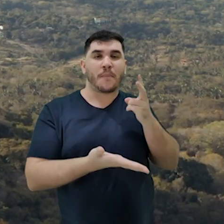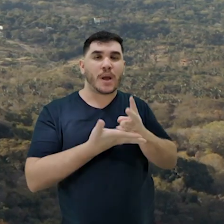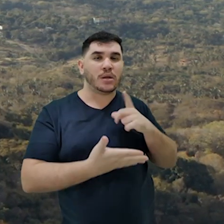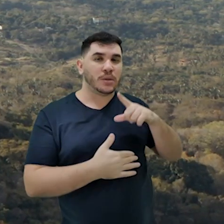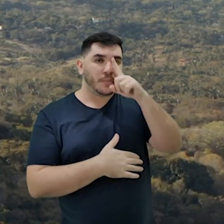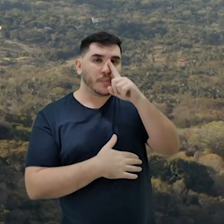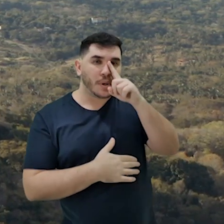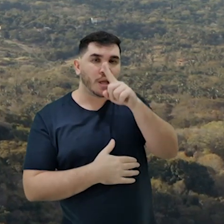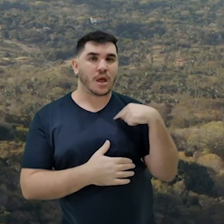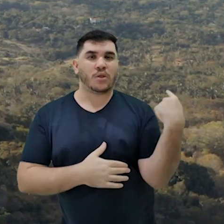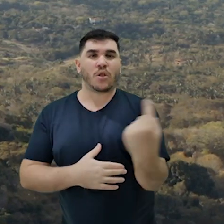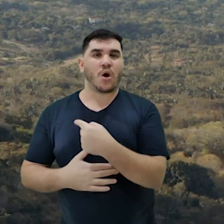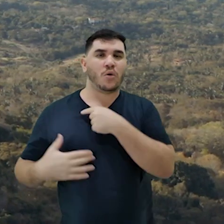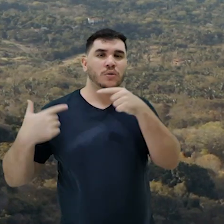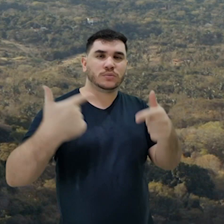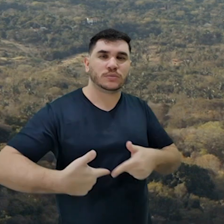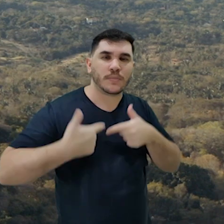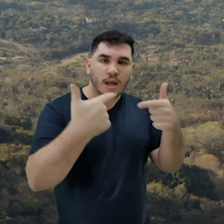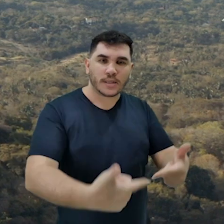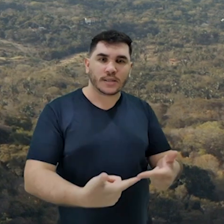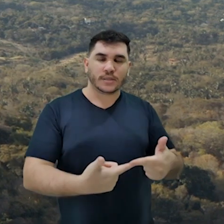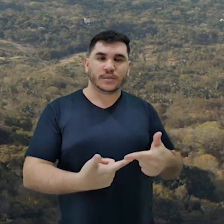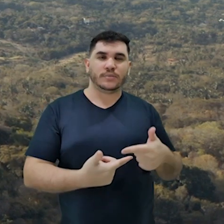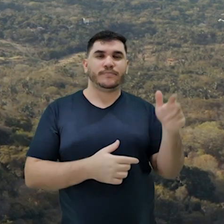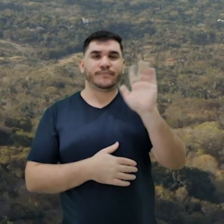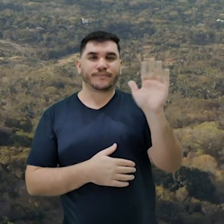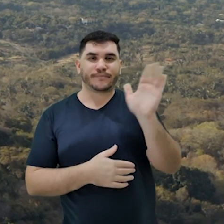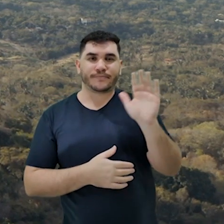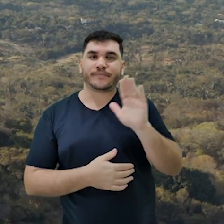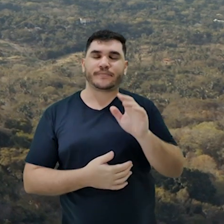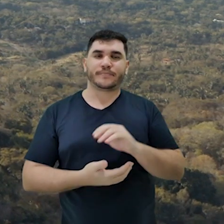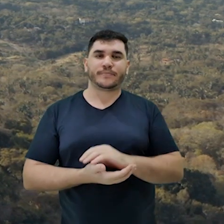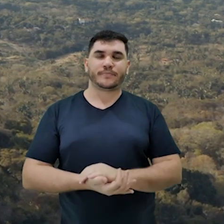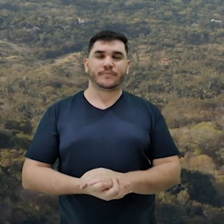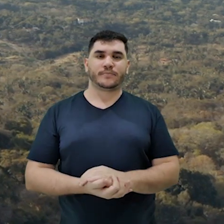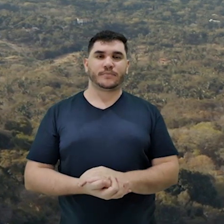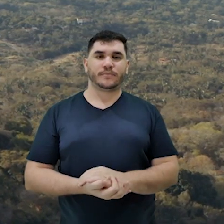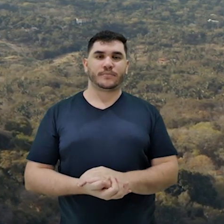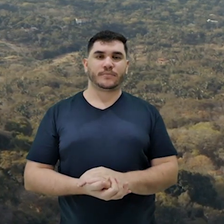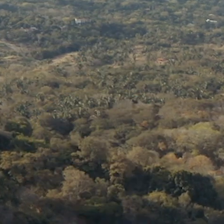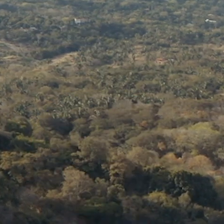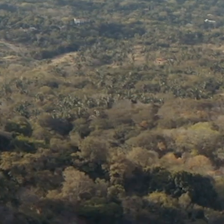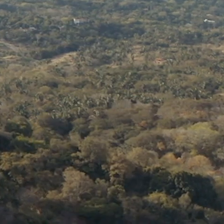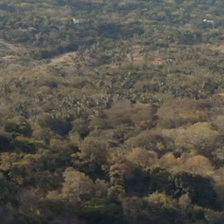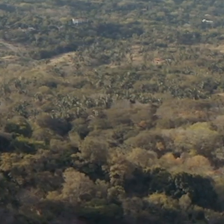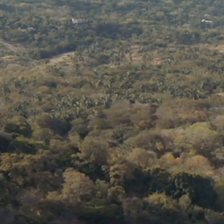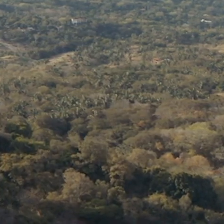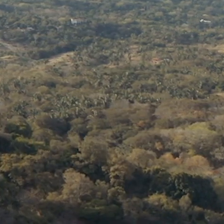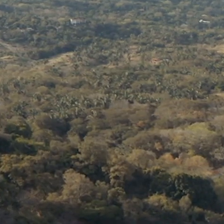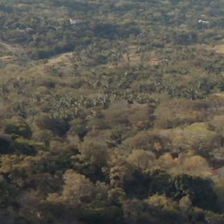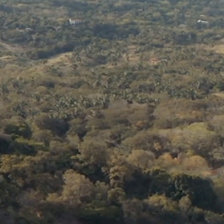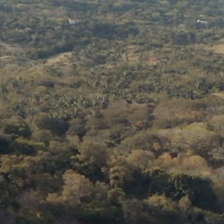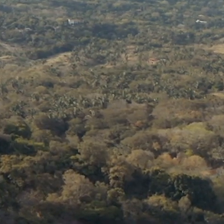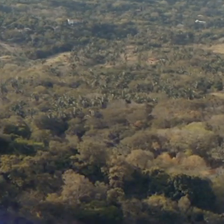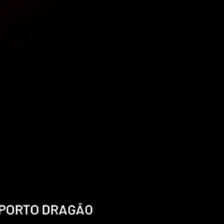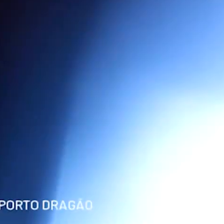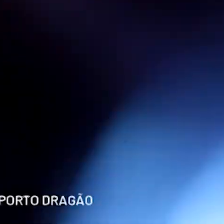criativos e de resistências. Apesar dos perigos, somos nós, meu batente. Até a